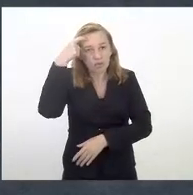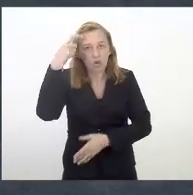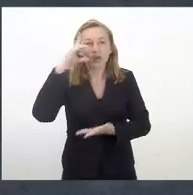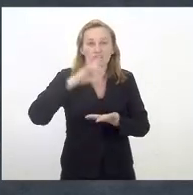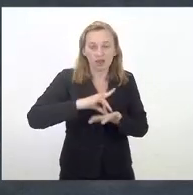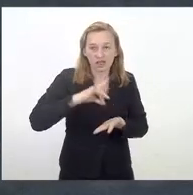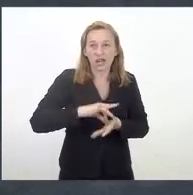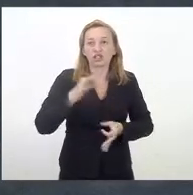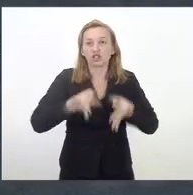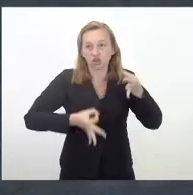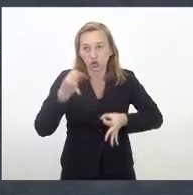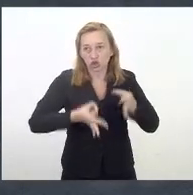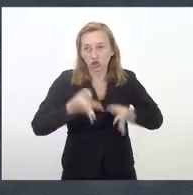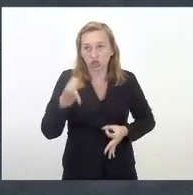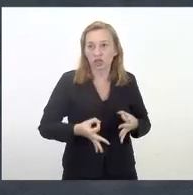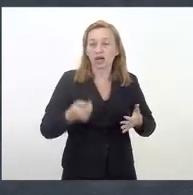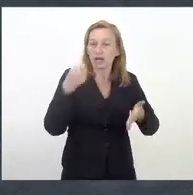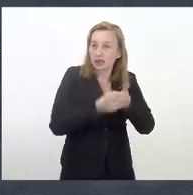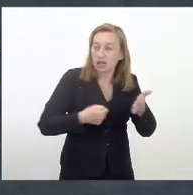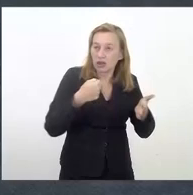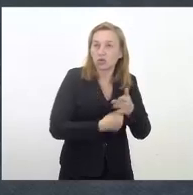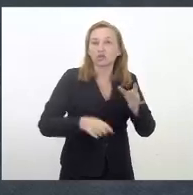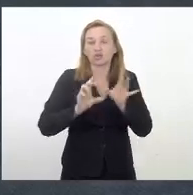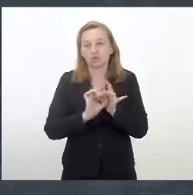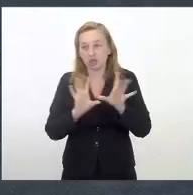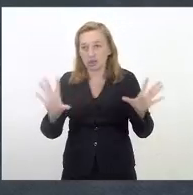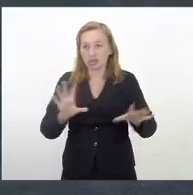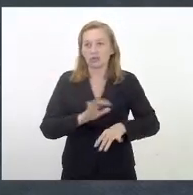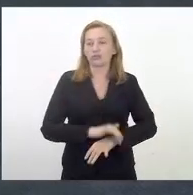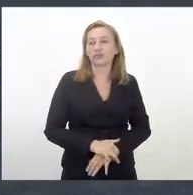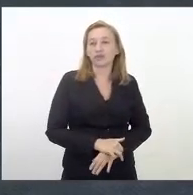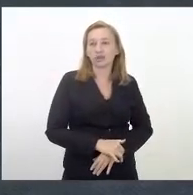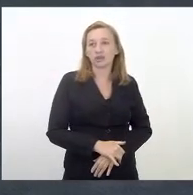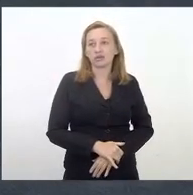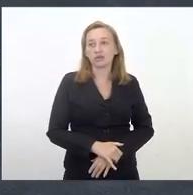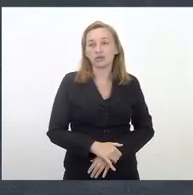e justiça na luta em defesa da democracia